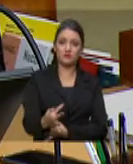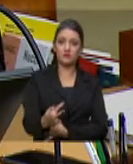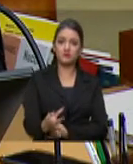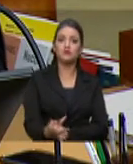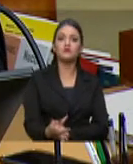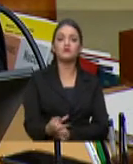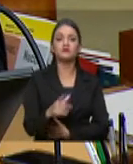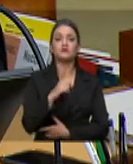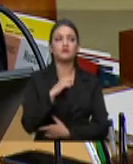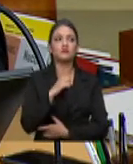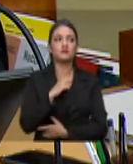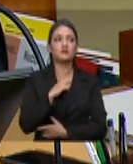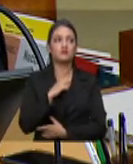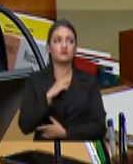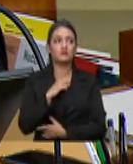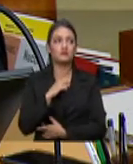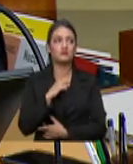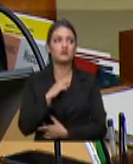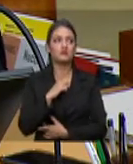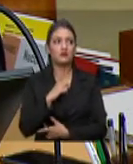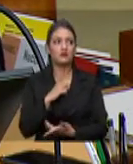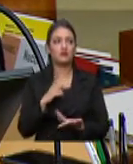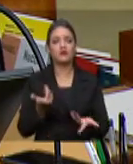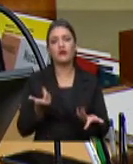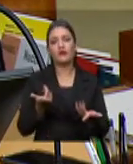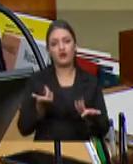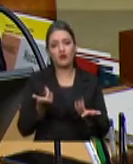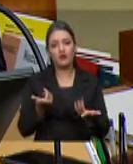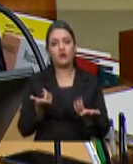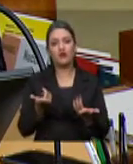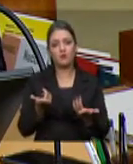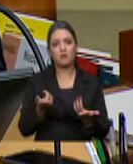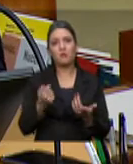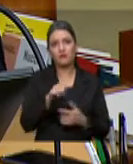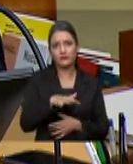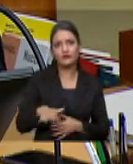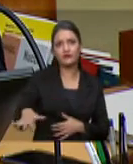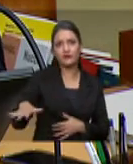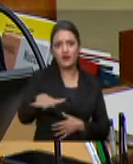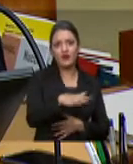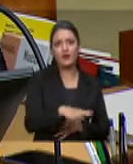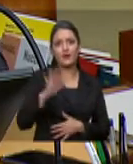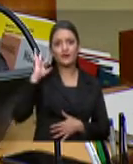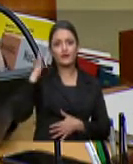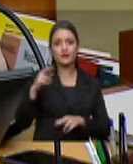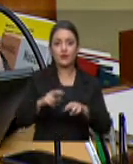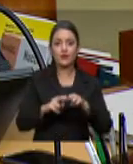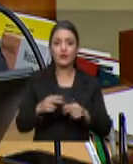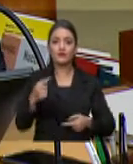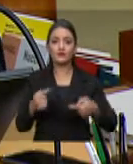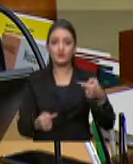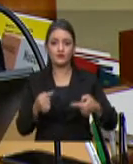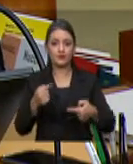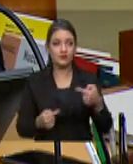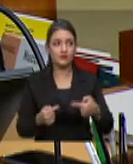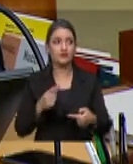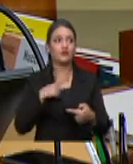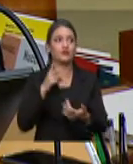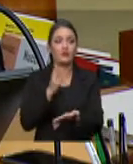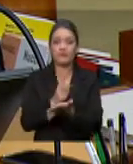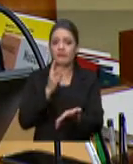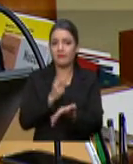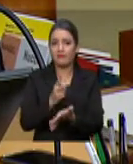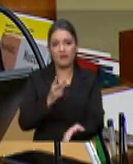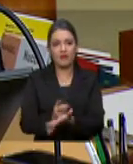acolhermos uma espécie de juízo universal em função de uma discussão que guarde a mesma